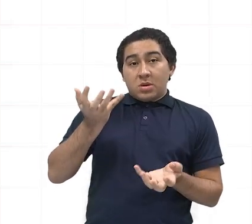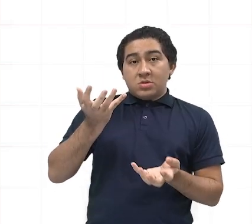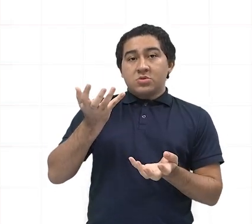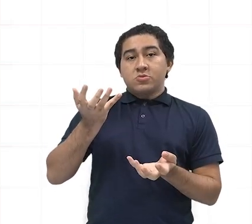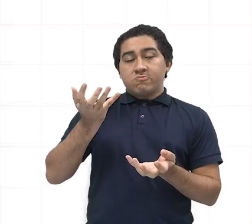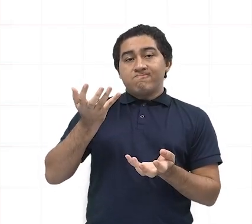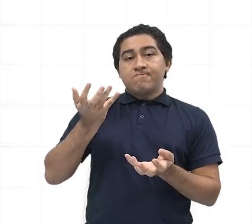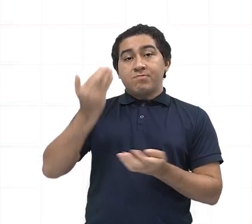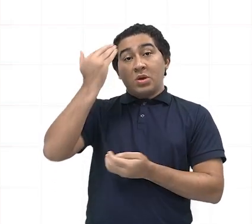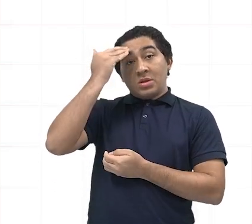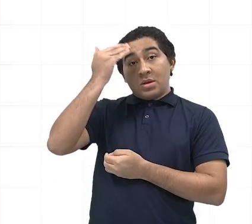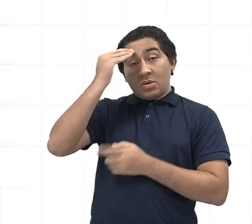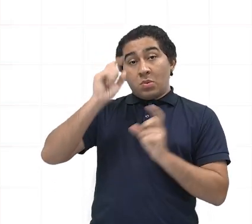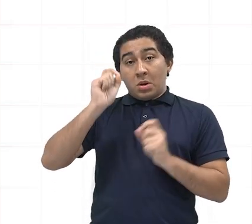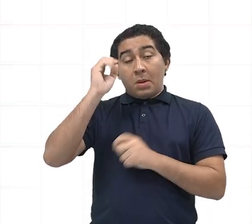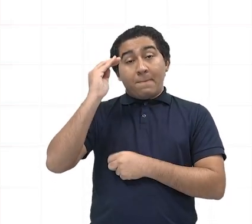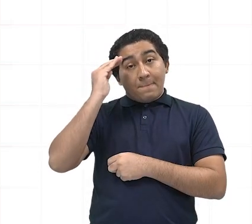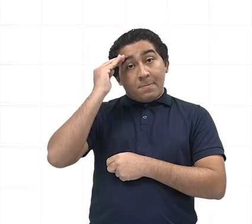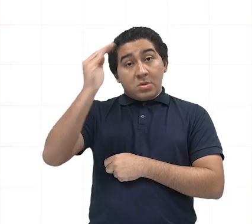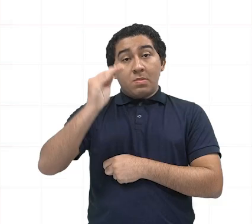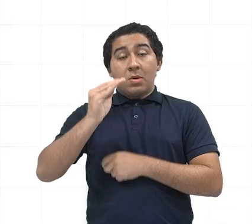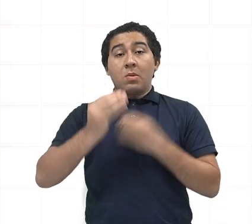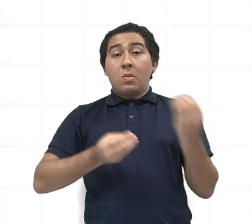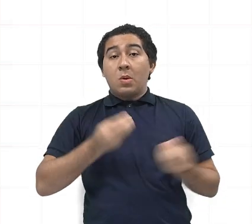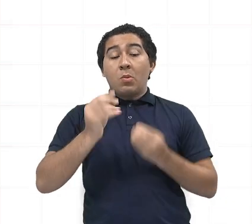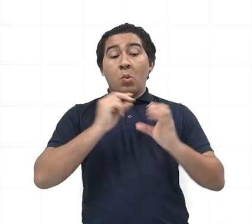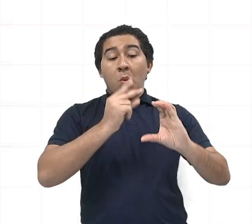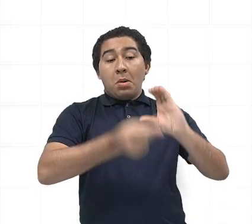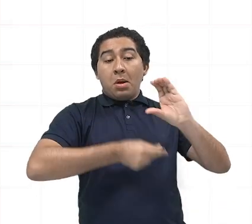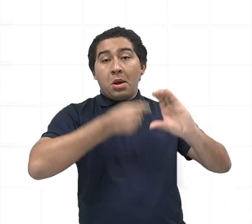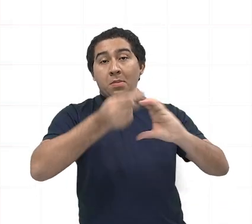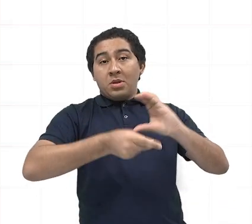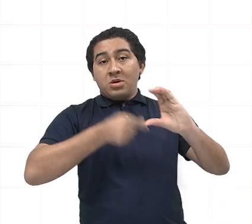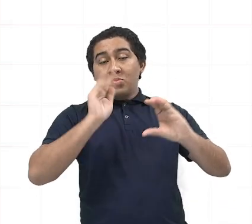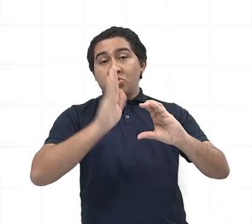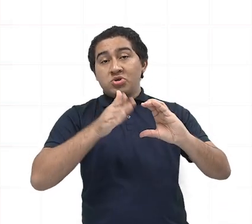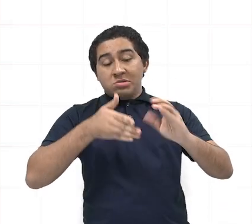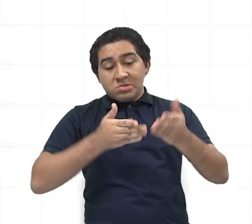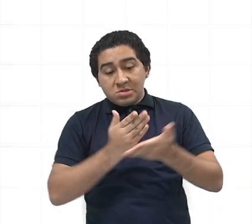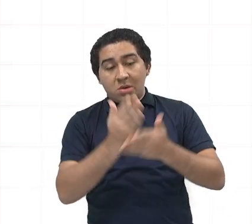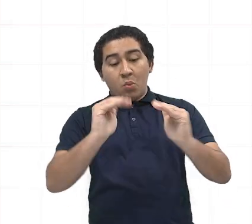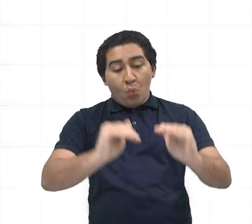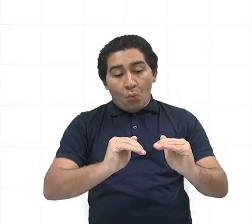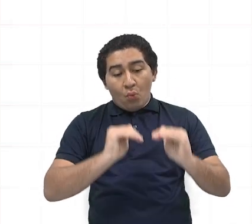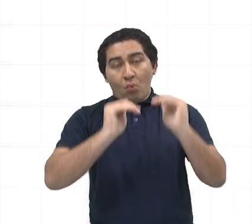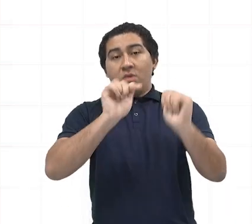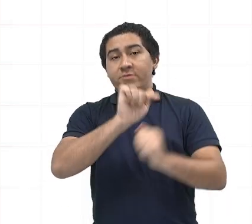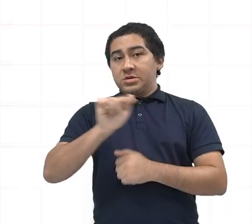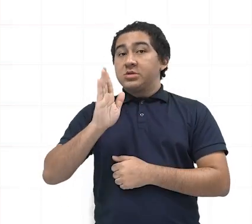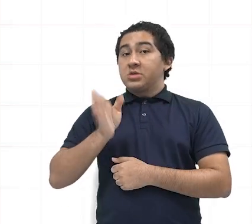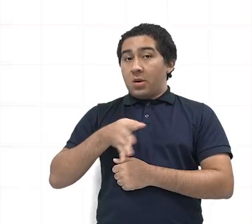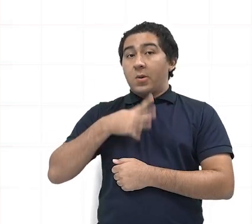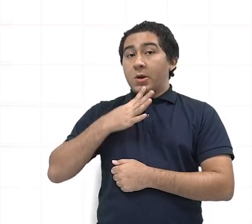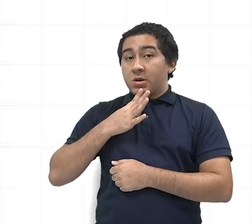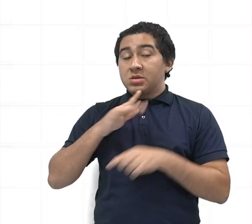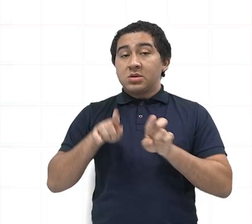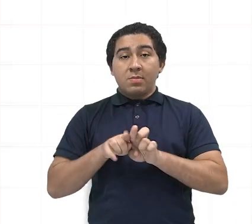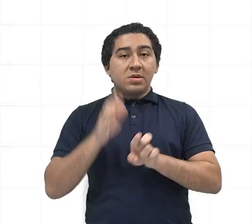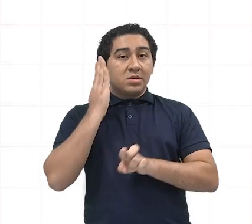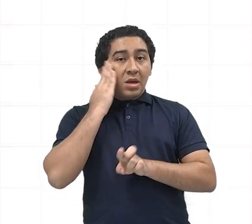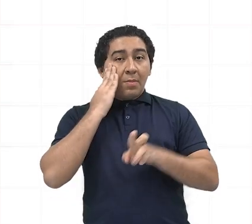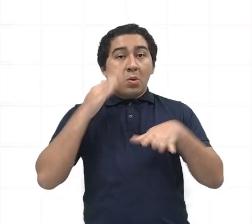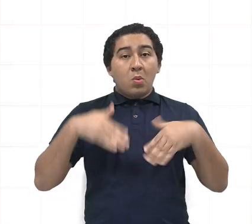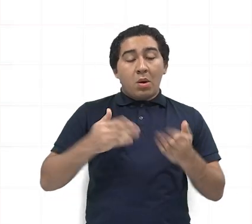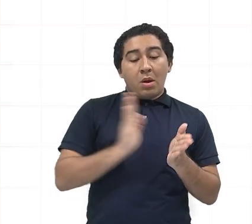que, principalmente a partir da ascensão do capitalismo, tá? Que vocês já estão muito bem informados, já viram algumas